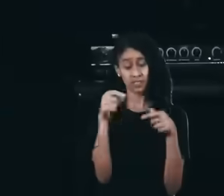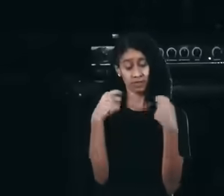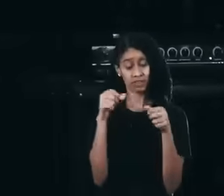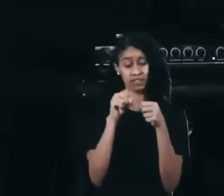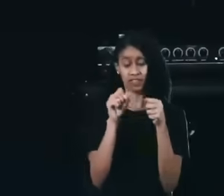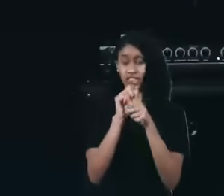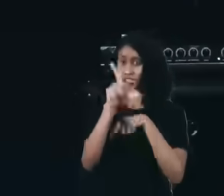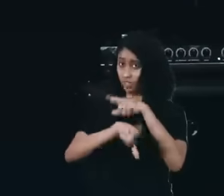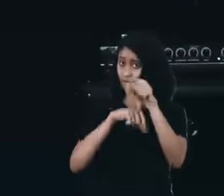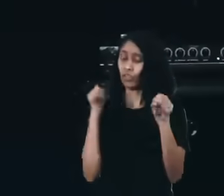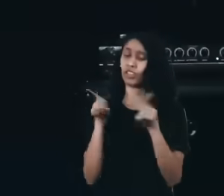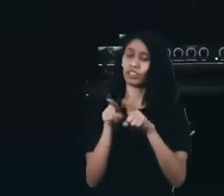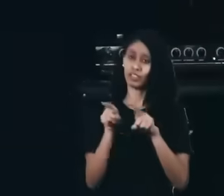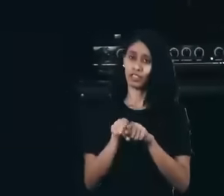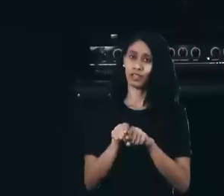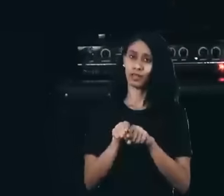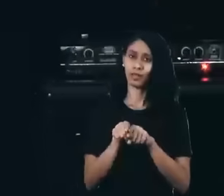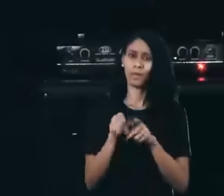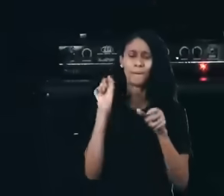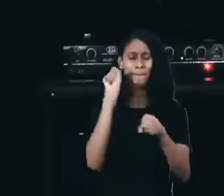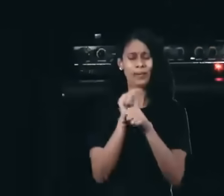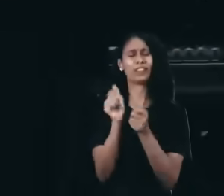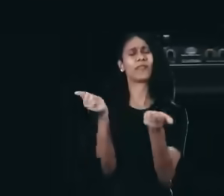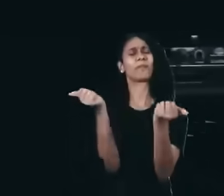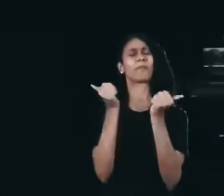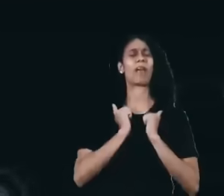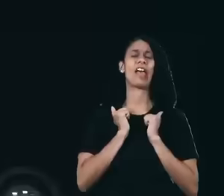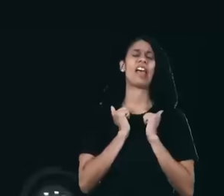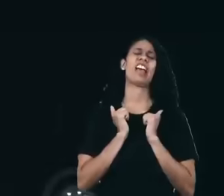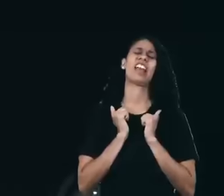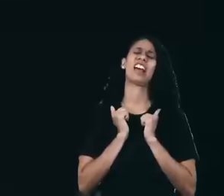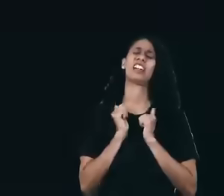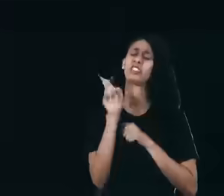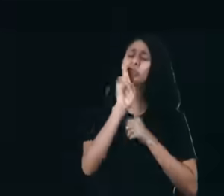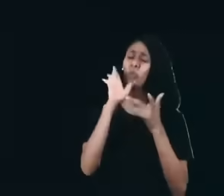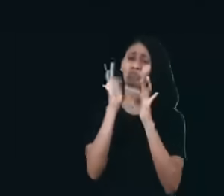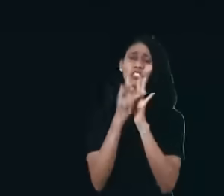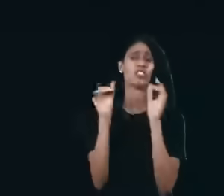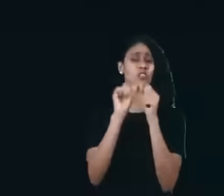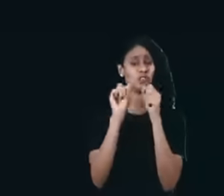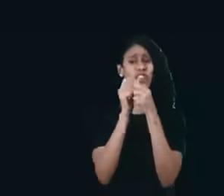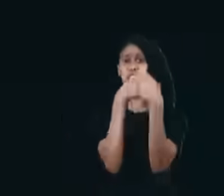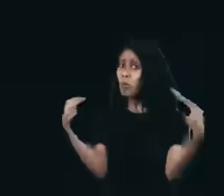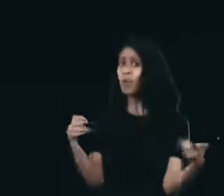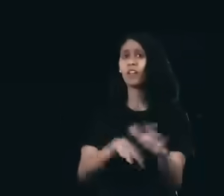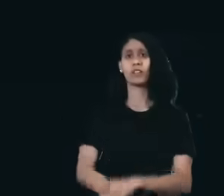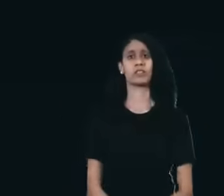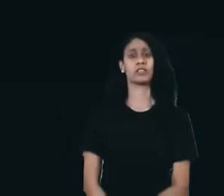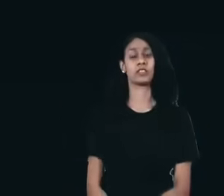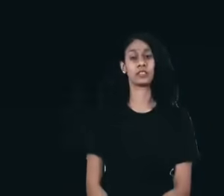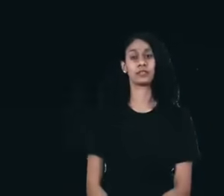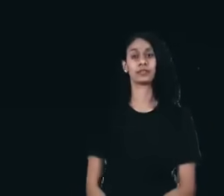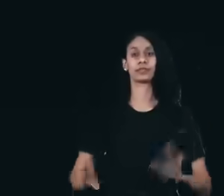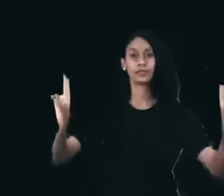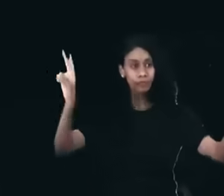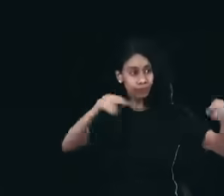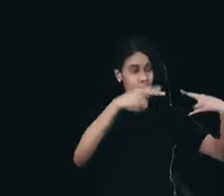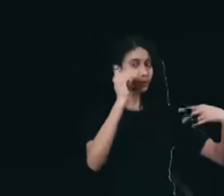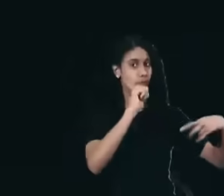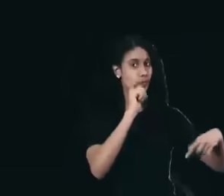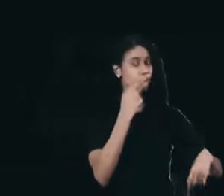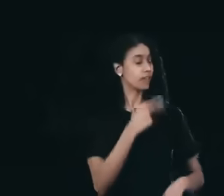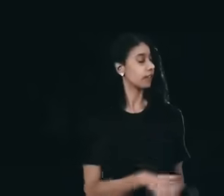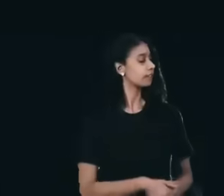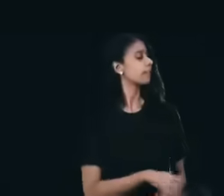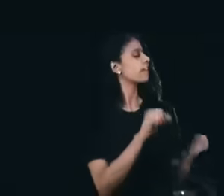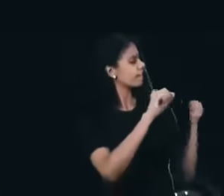sua escolha. Saia da passividade em nome de Jesus e faça alguma coisa. Vira para a mulher que está do seu lado e diz assim,